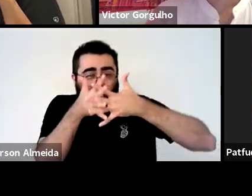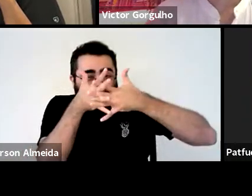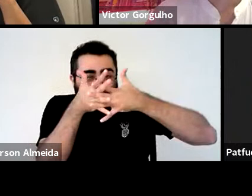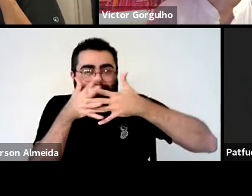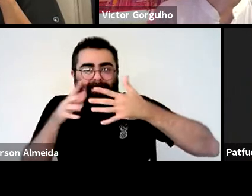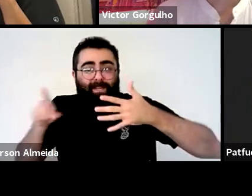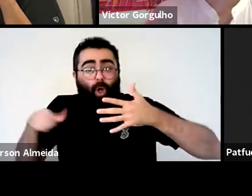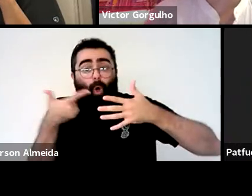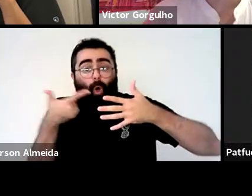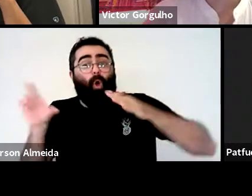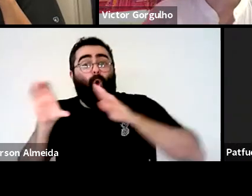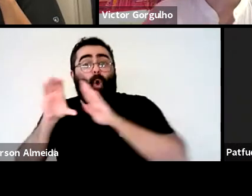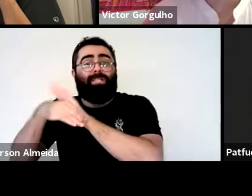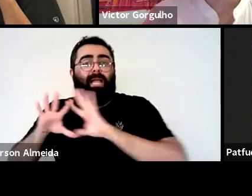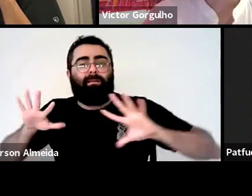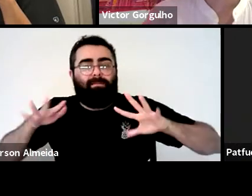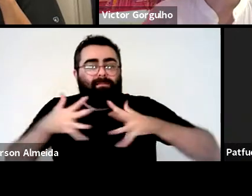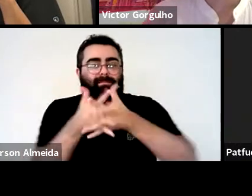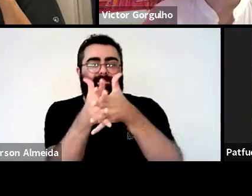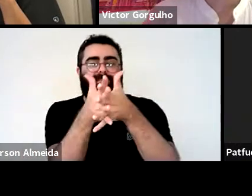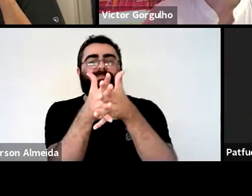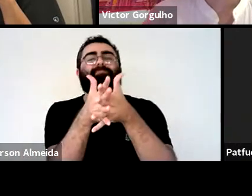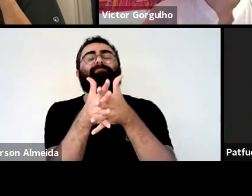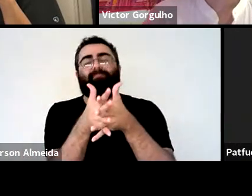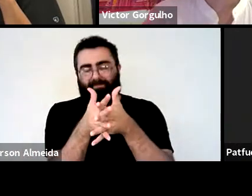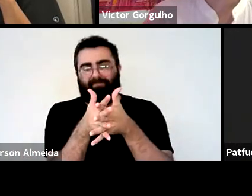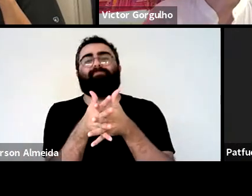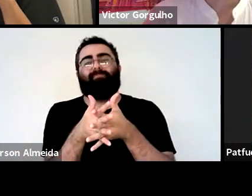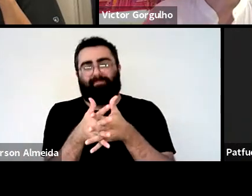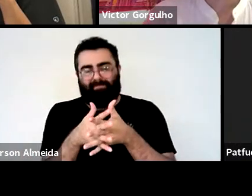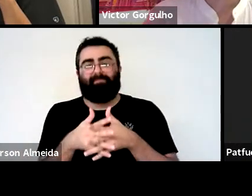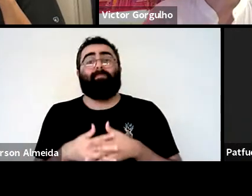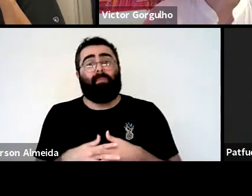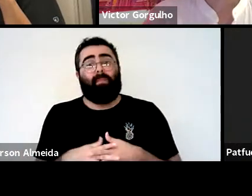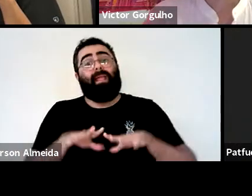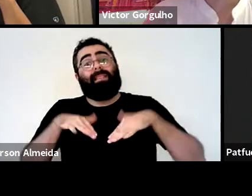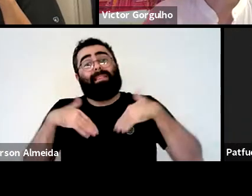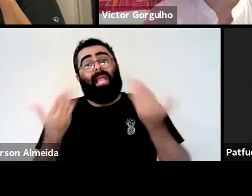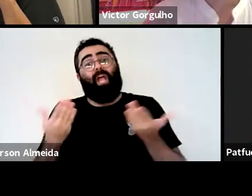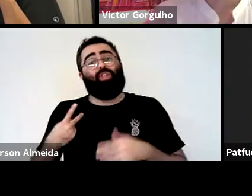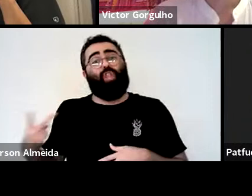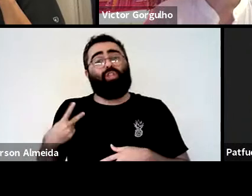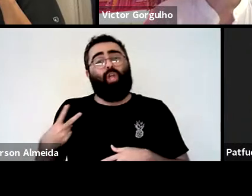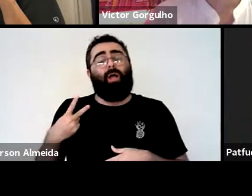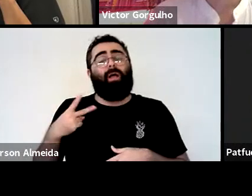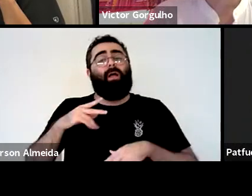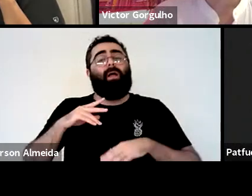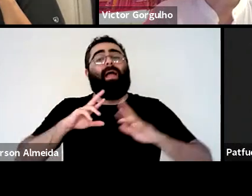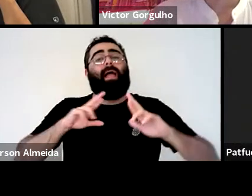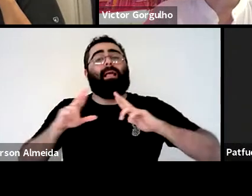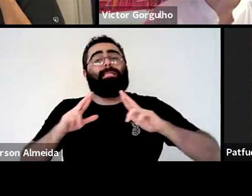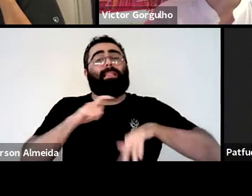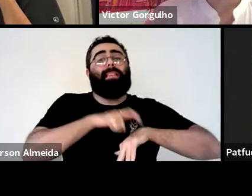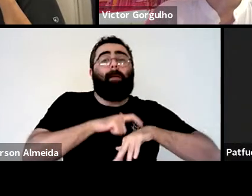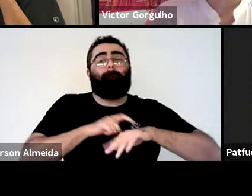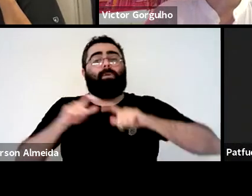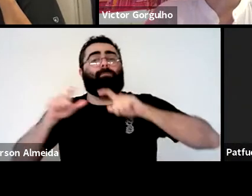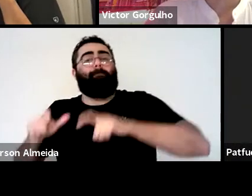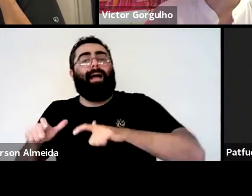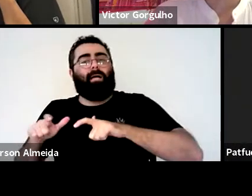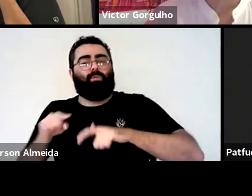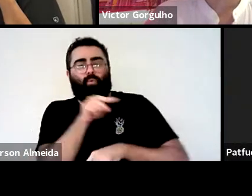posicionava, porque o que fazia, de alguma maneira, o que ditava o que era o tempo era como a gente se movia em nossa relação no espaço, e naquele espaço, naquele